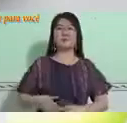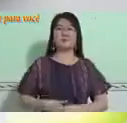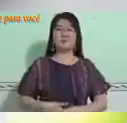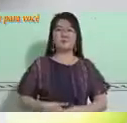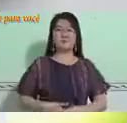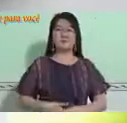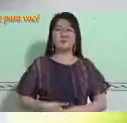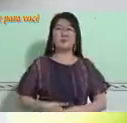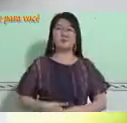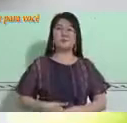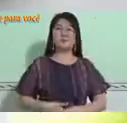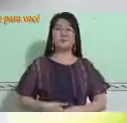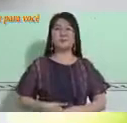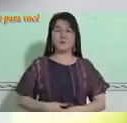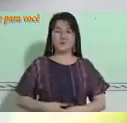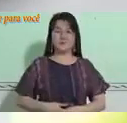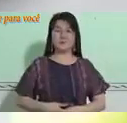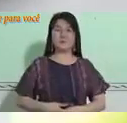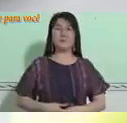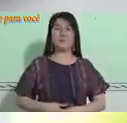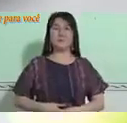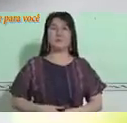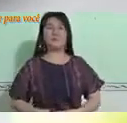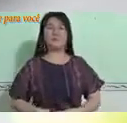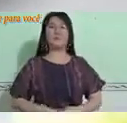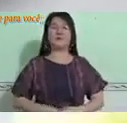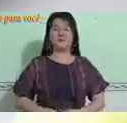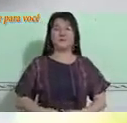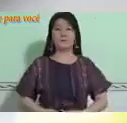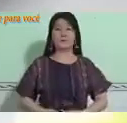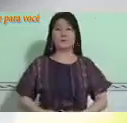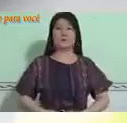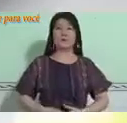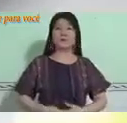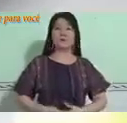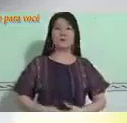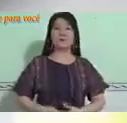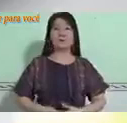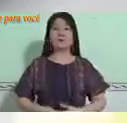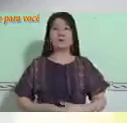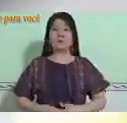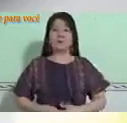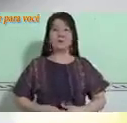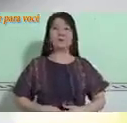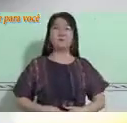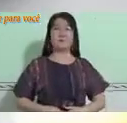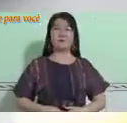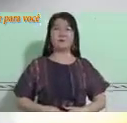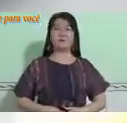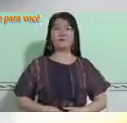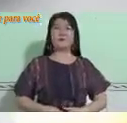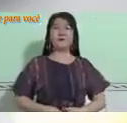dia. 2. Suco de cereja benefício 2.0. Um suco que torna o sangue mais alcalino, sendo